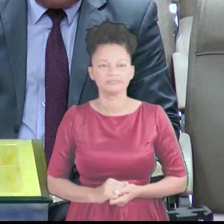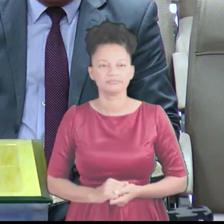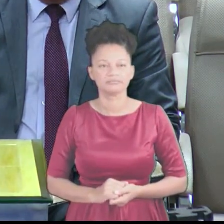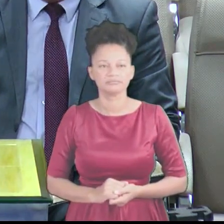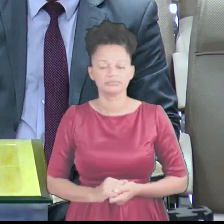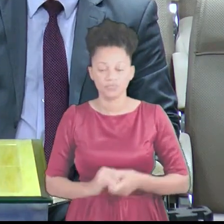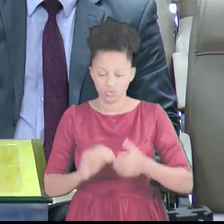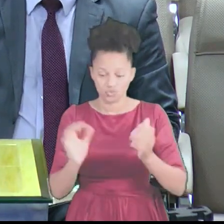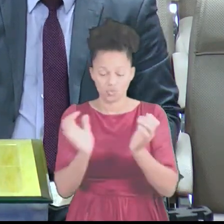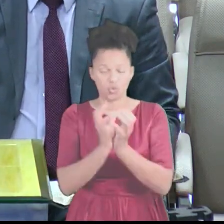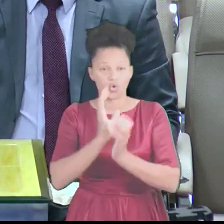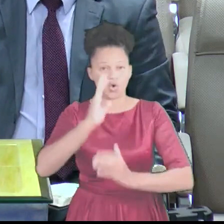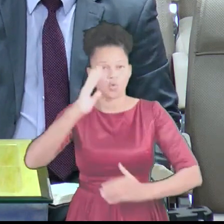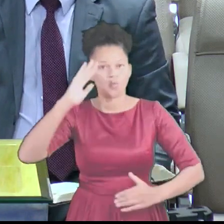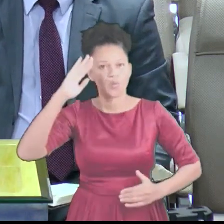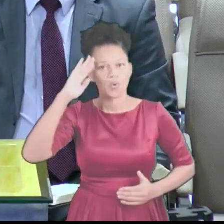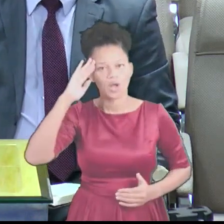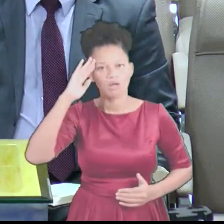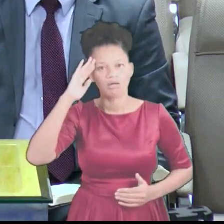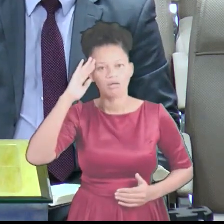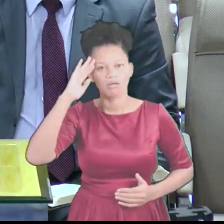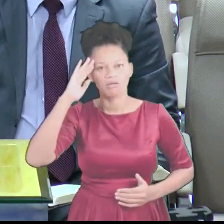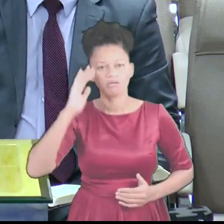Um exército